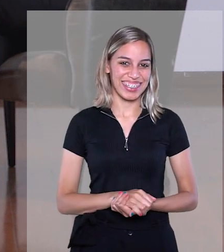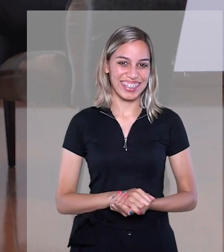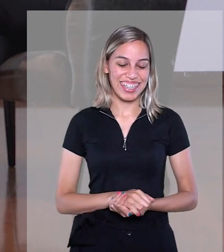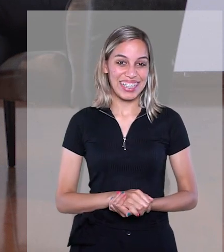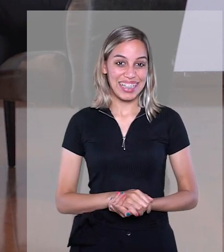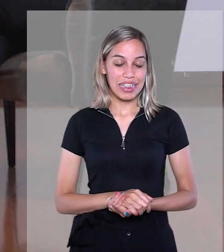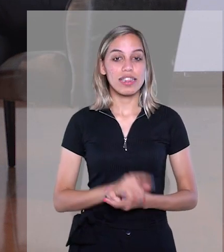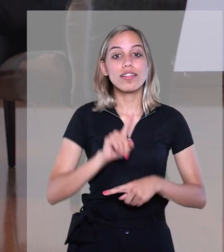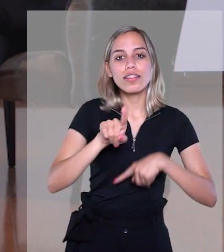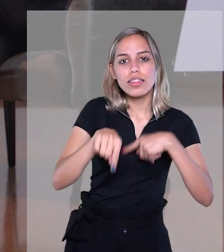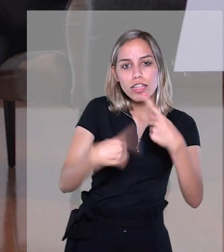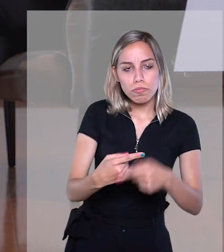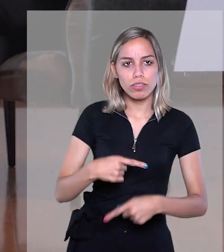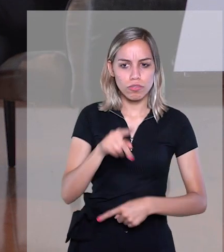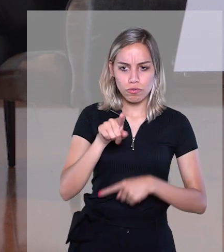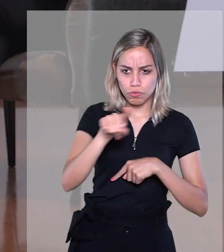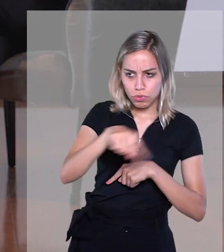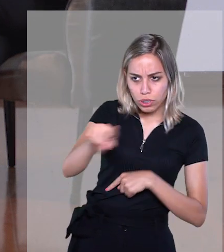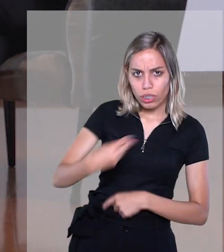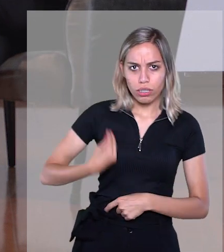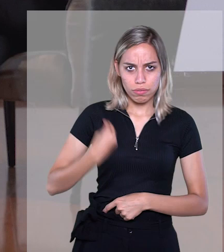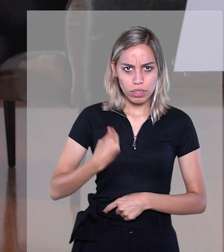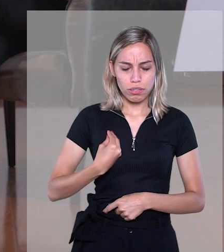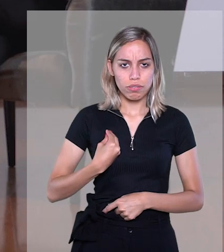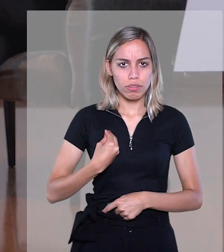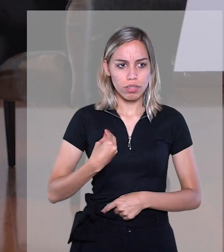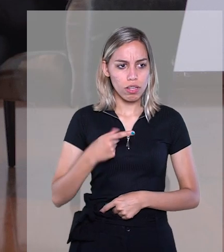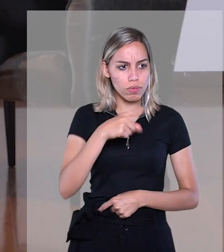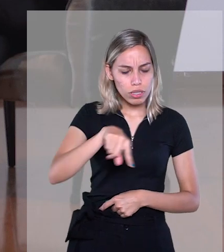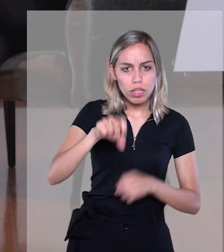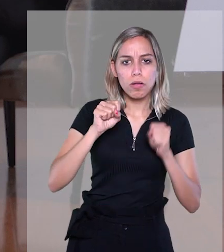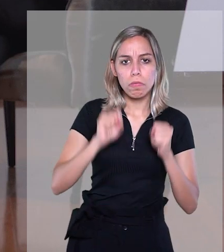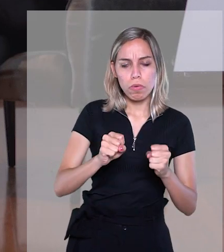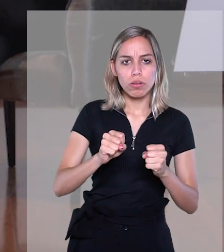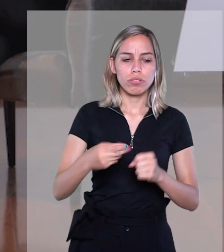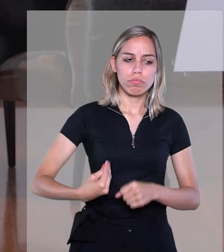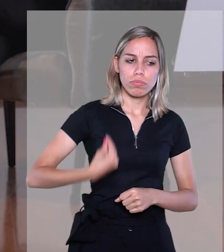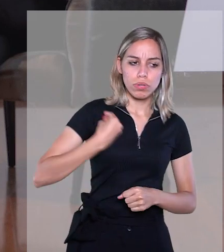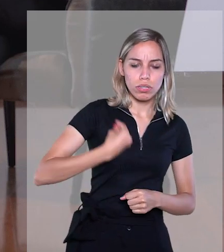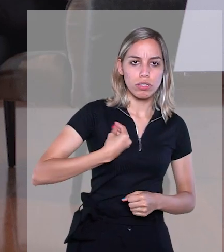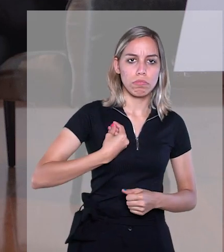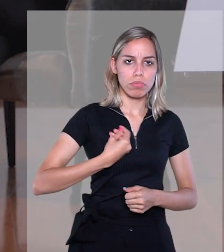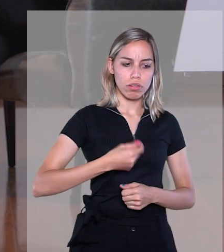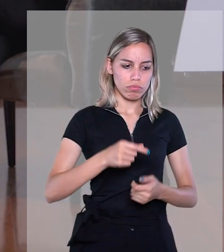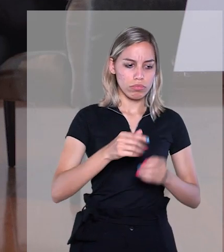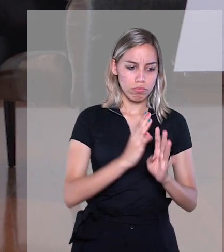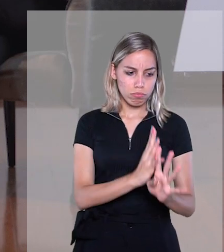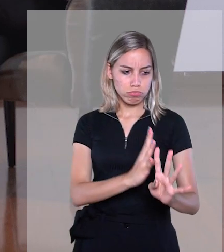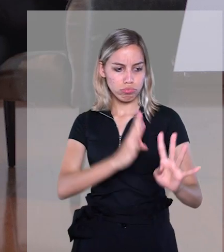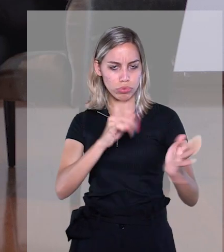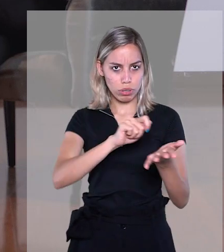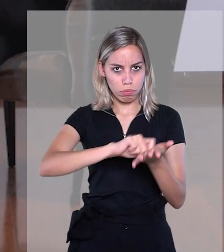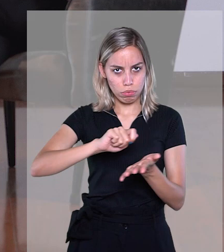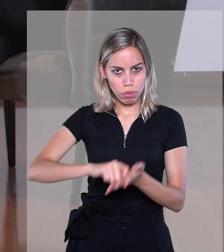Logo depois, quem sobreviver está convidado a participar da sessão de autógrafos, que ali acontece entre